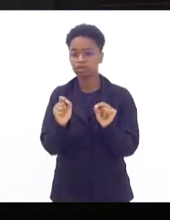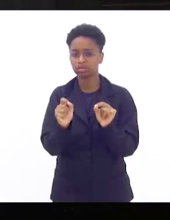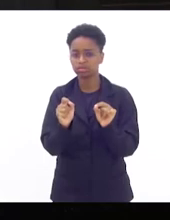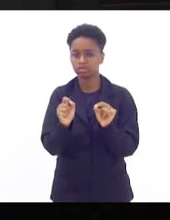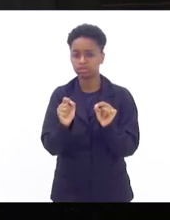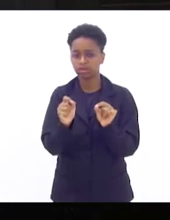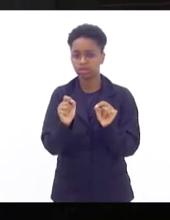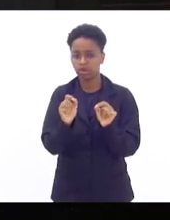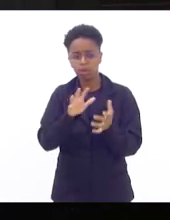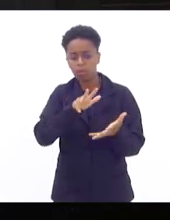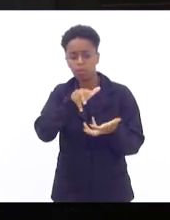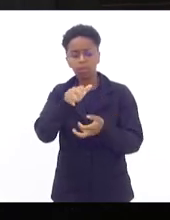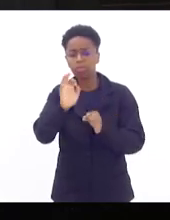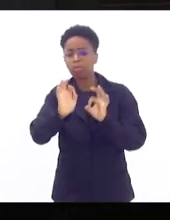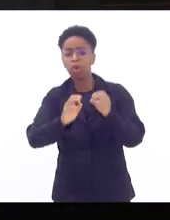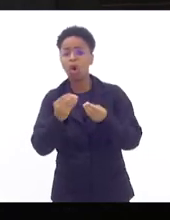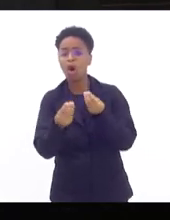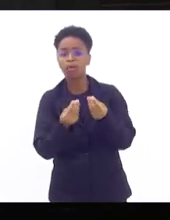ordem mundial?